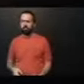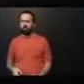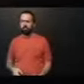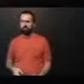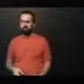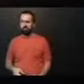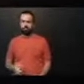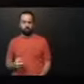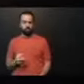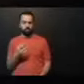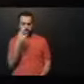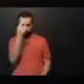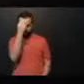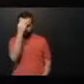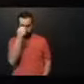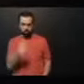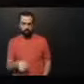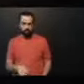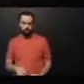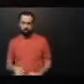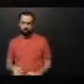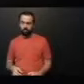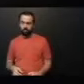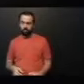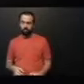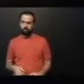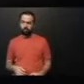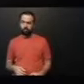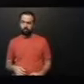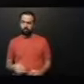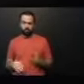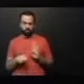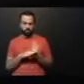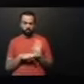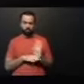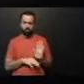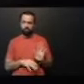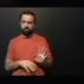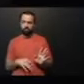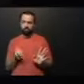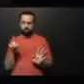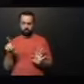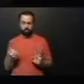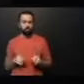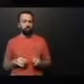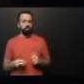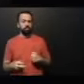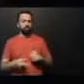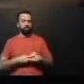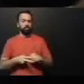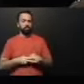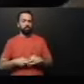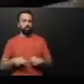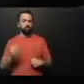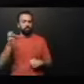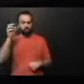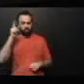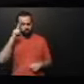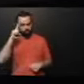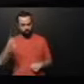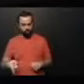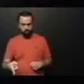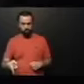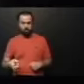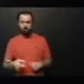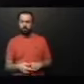Vamos lá, crianças, memorizando os temas da aula de hoje. Nós falamos sobre verbo imperativo, que é o verbo que